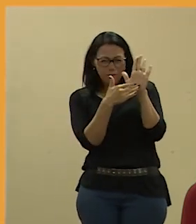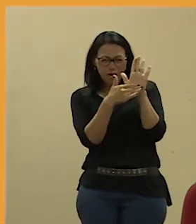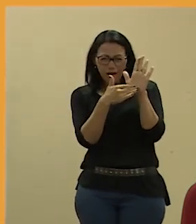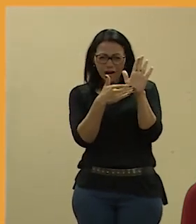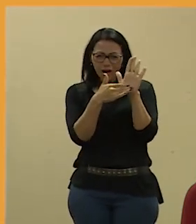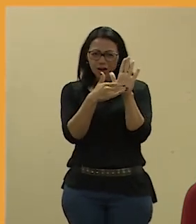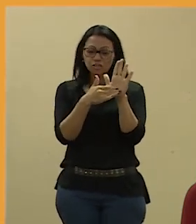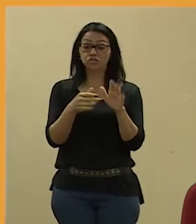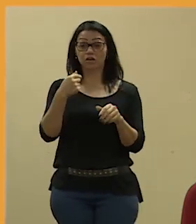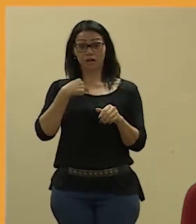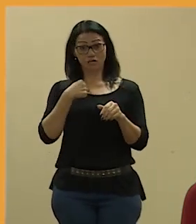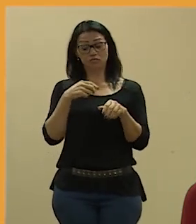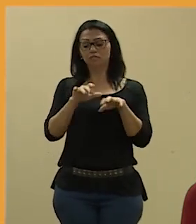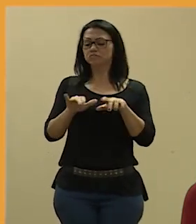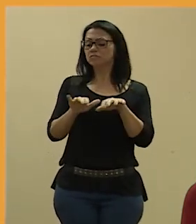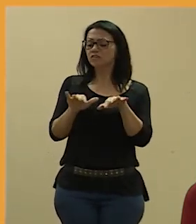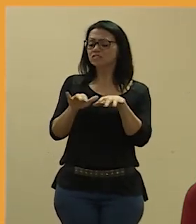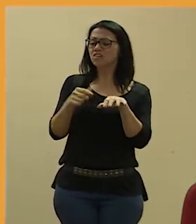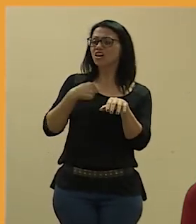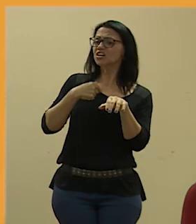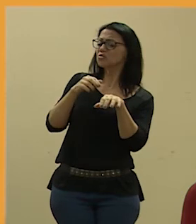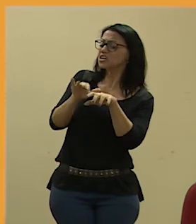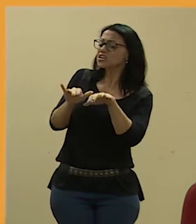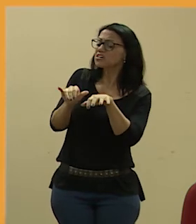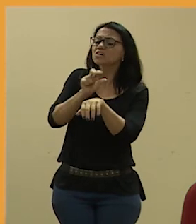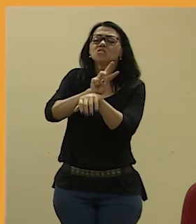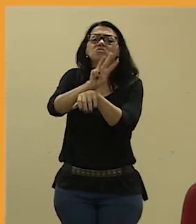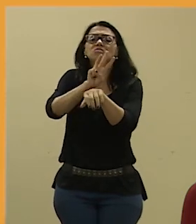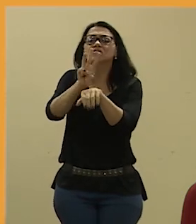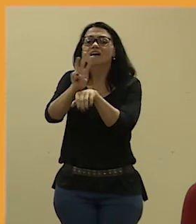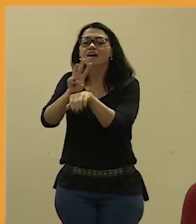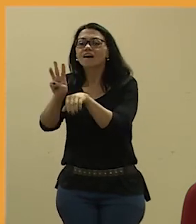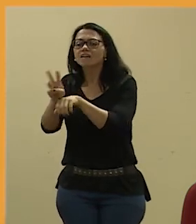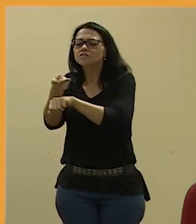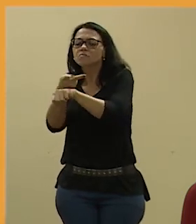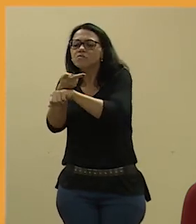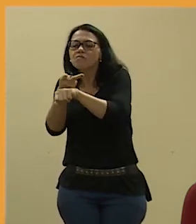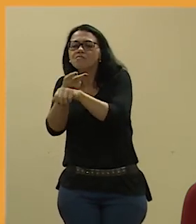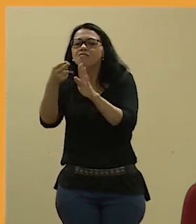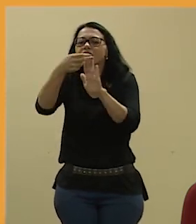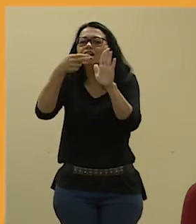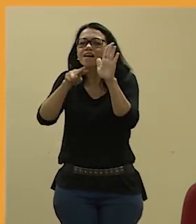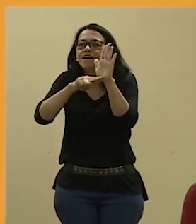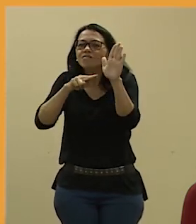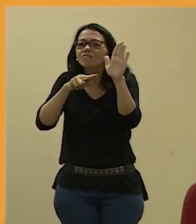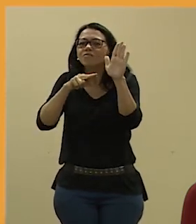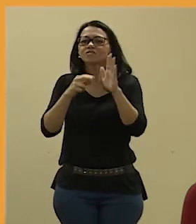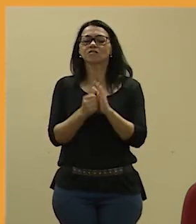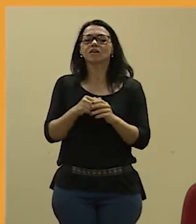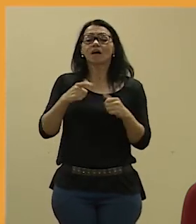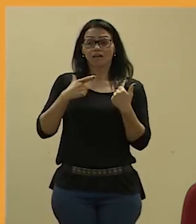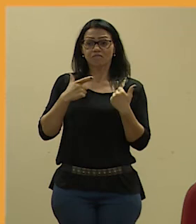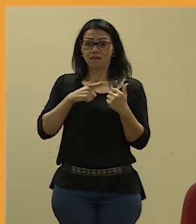navegação na internet por exemplo acrescentar o site procure tal recurso perceba que isso que aquilo e seta existem softwares